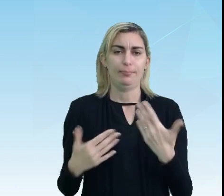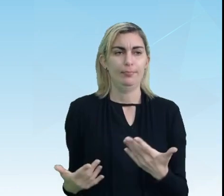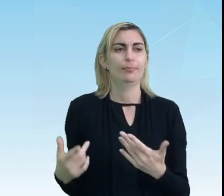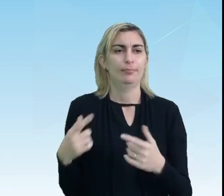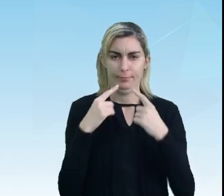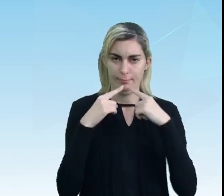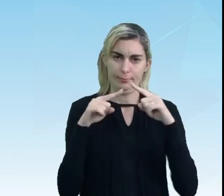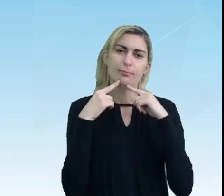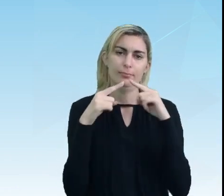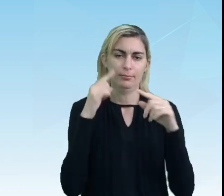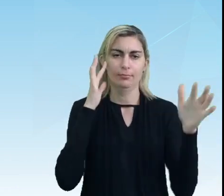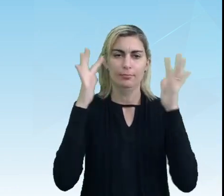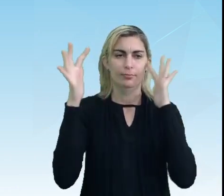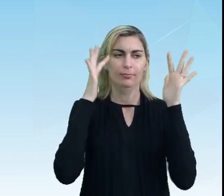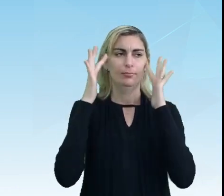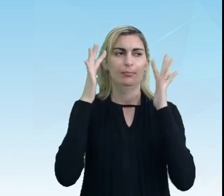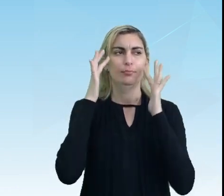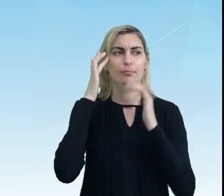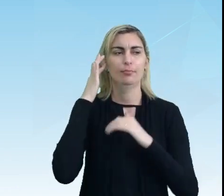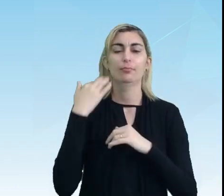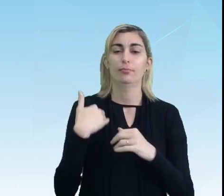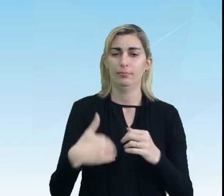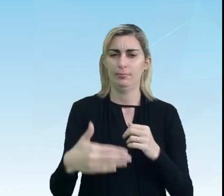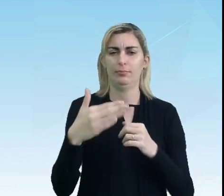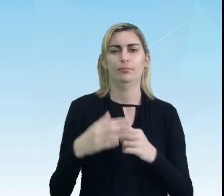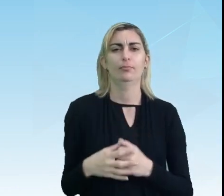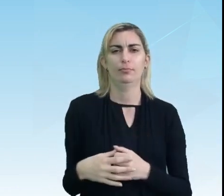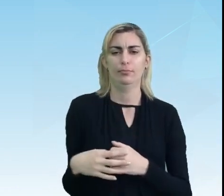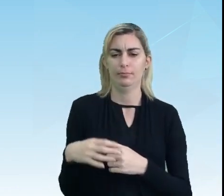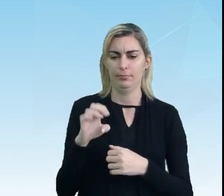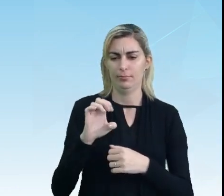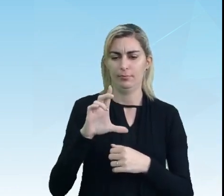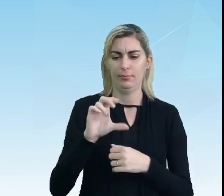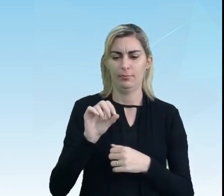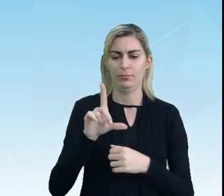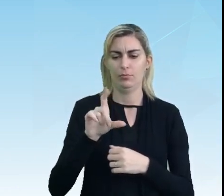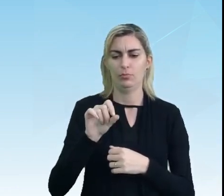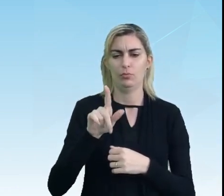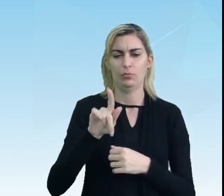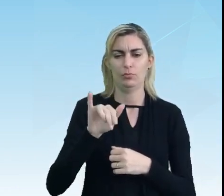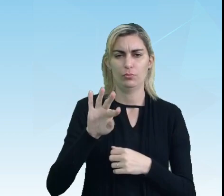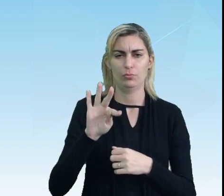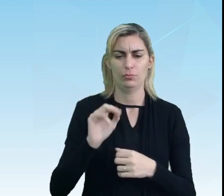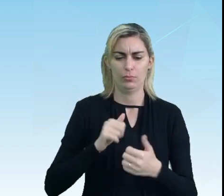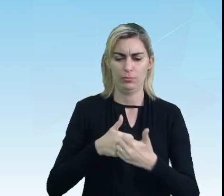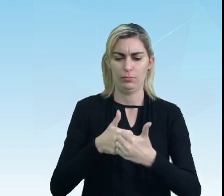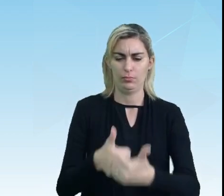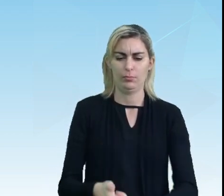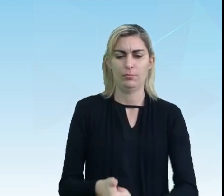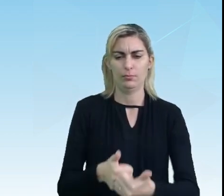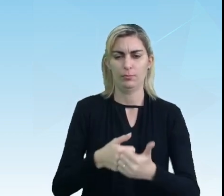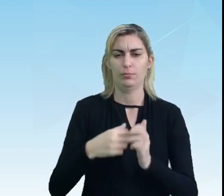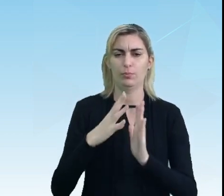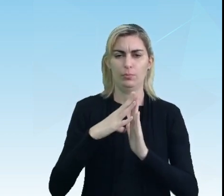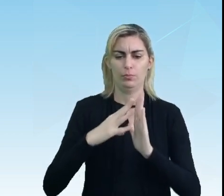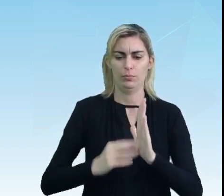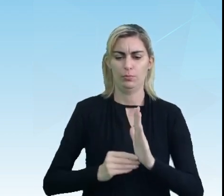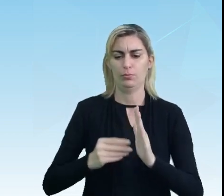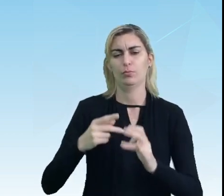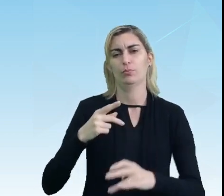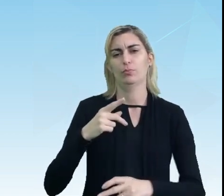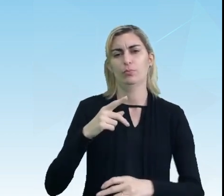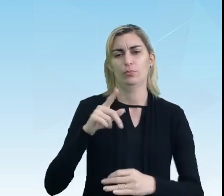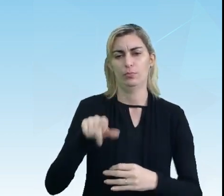uma crítica da nossa reflexão. Então, bora lá. Os ecologistas que seguem uma linha dizendo que o modo de produção capitalista,